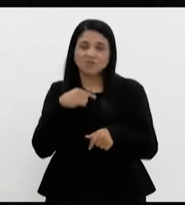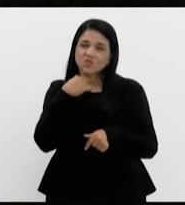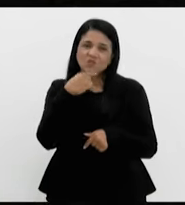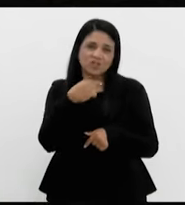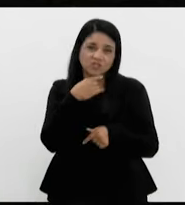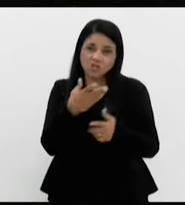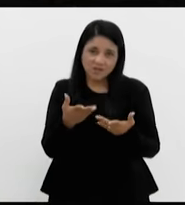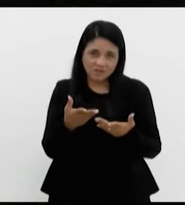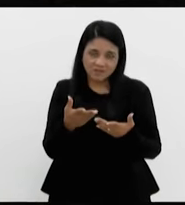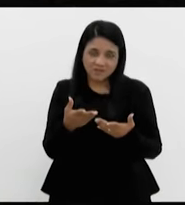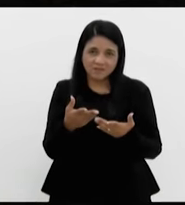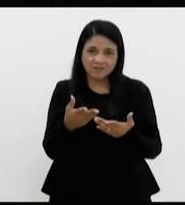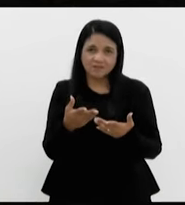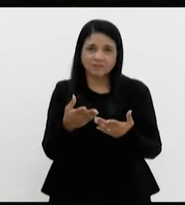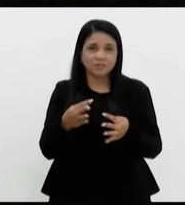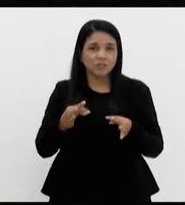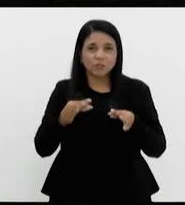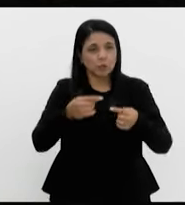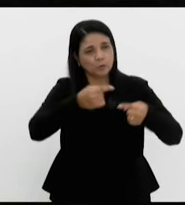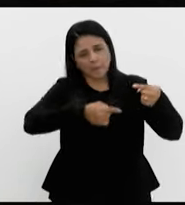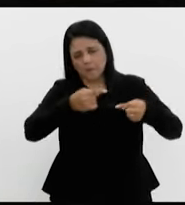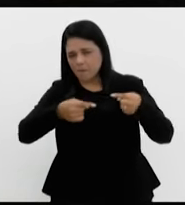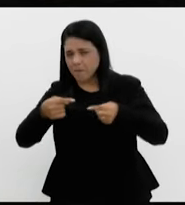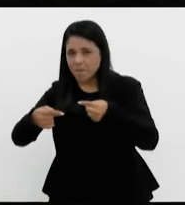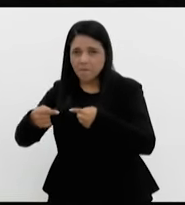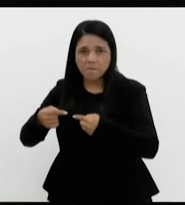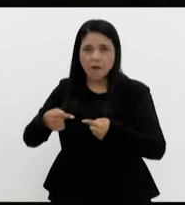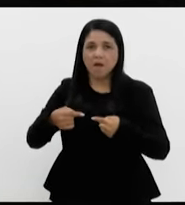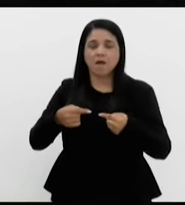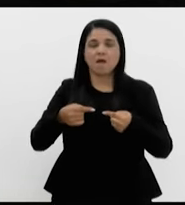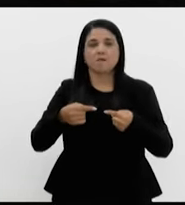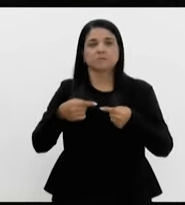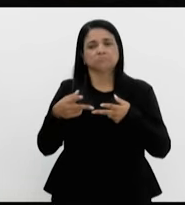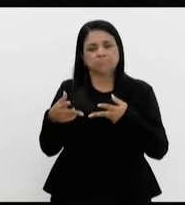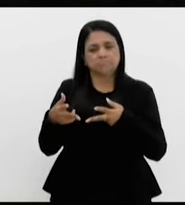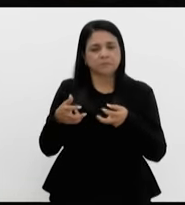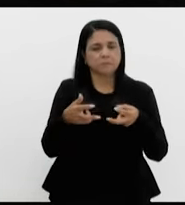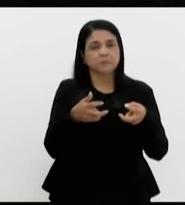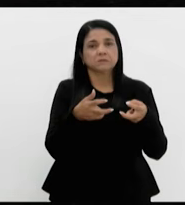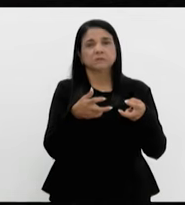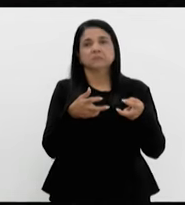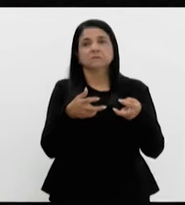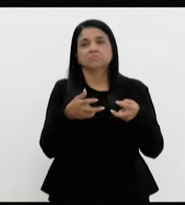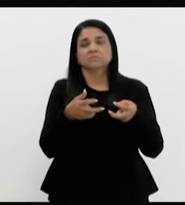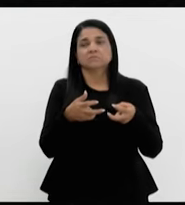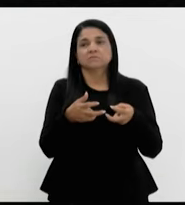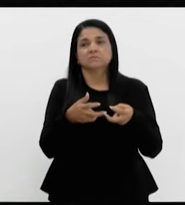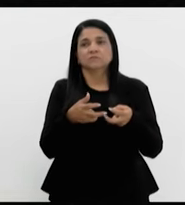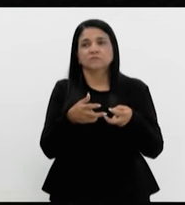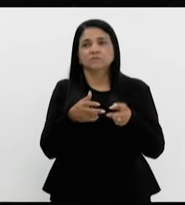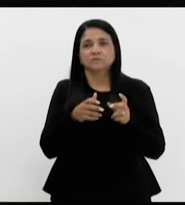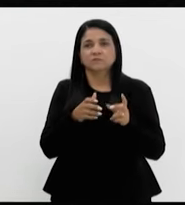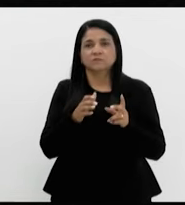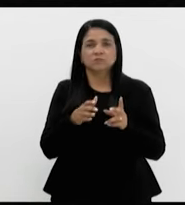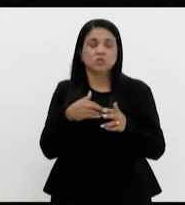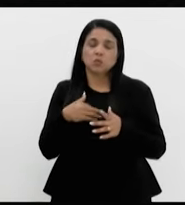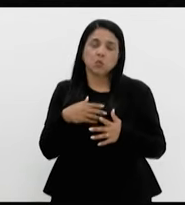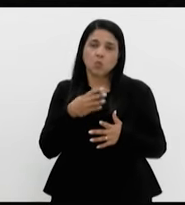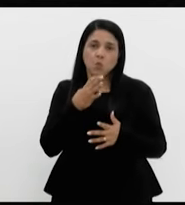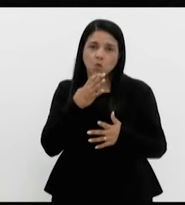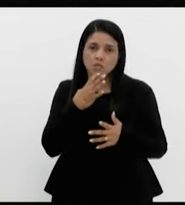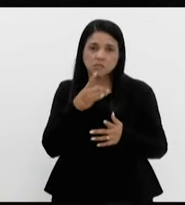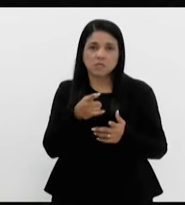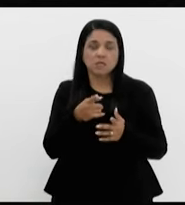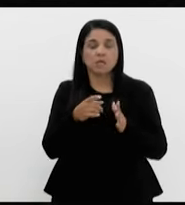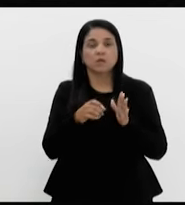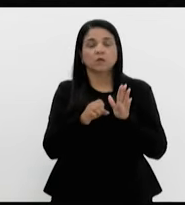senhor presidente, vir com todos os debates que a gente tem visto de não reconhecimento do